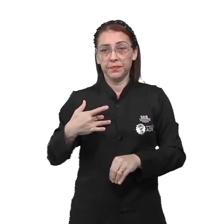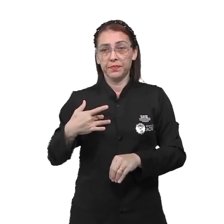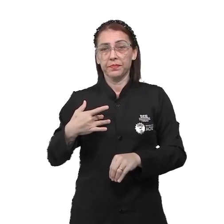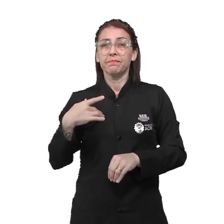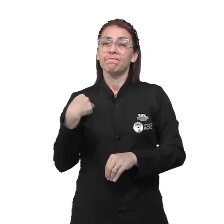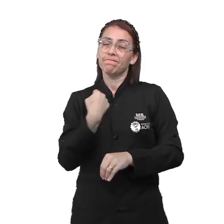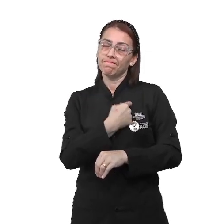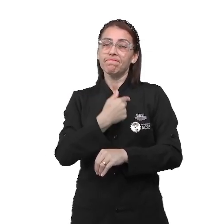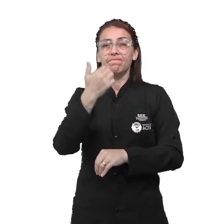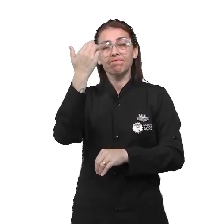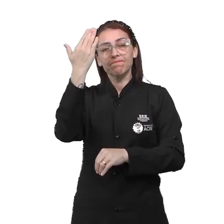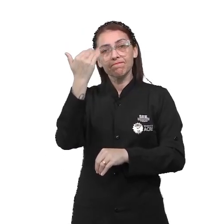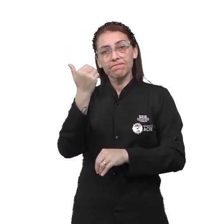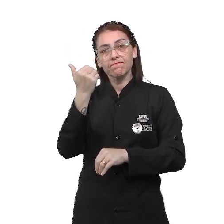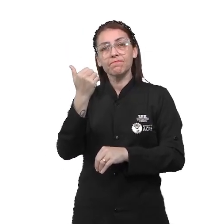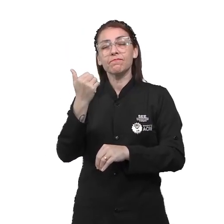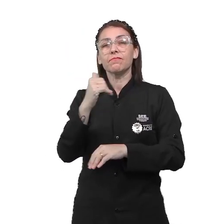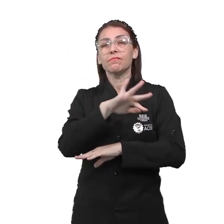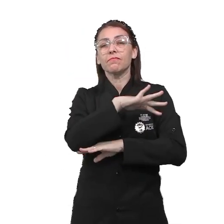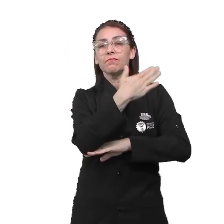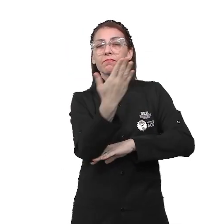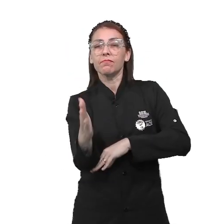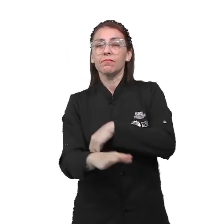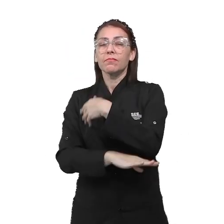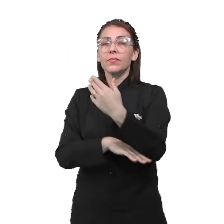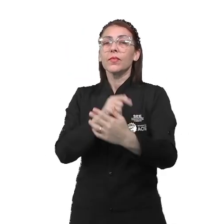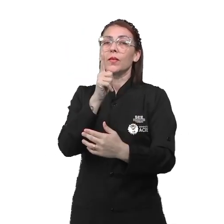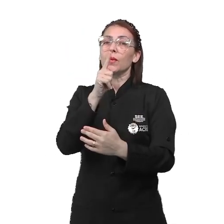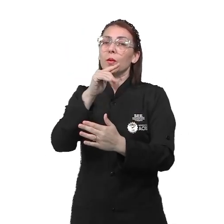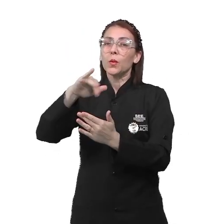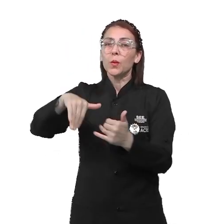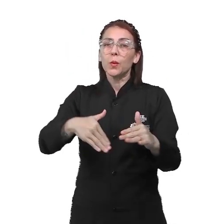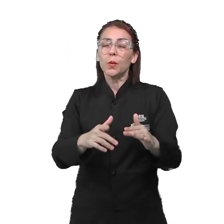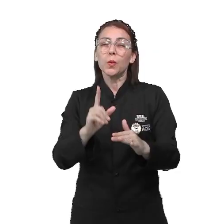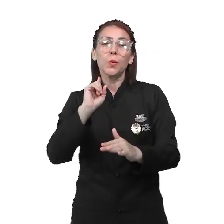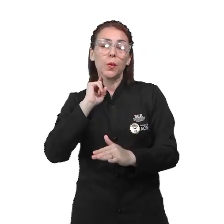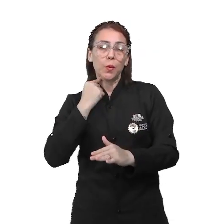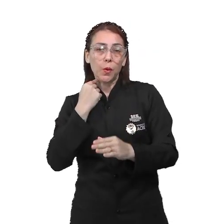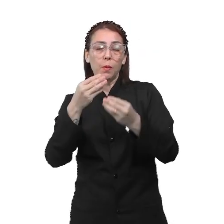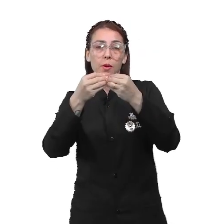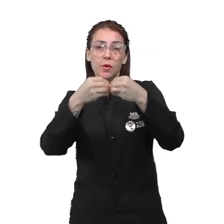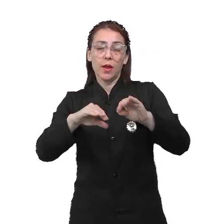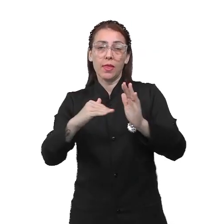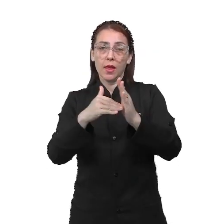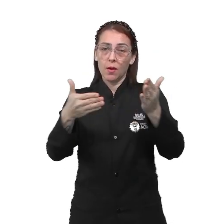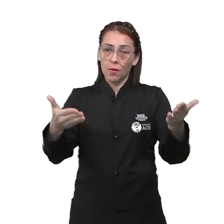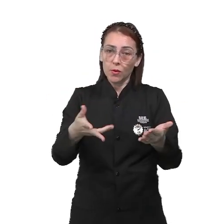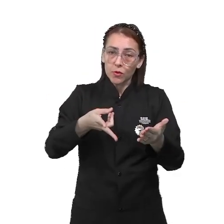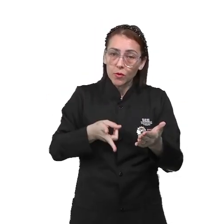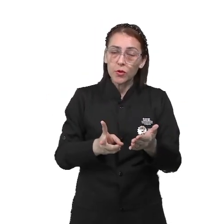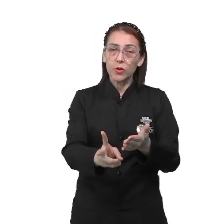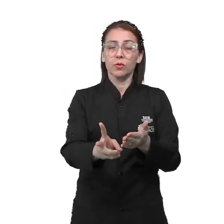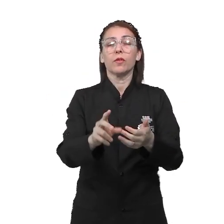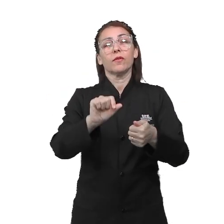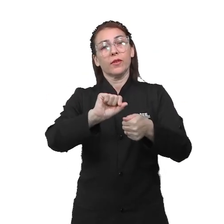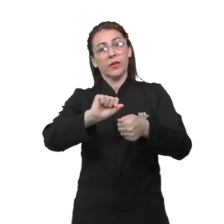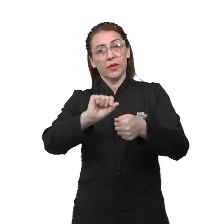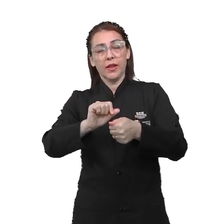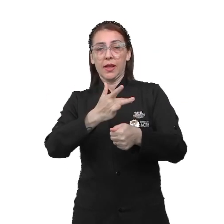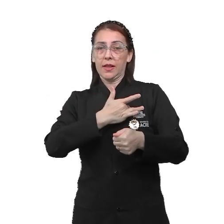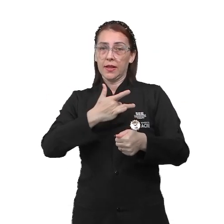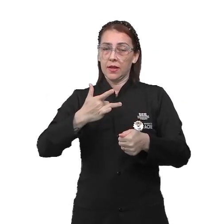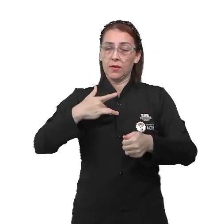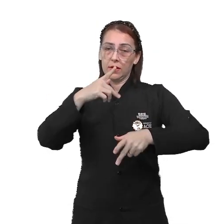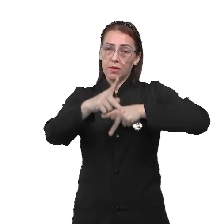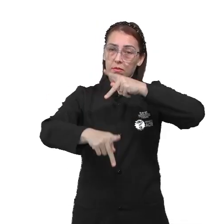nós sabemos, né, o desmatamento e a poluição dos rios prejudicaram e até hoje continuam prejudicando a saúde